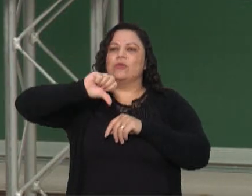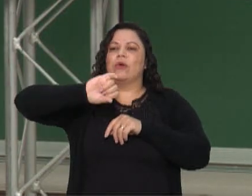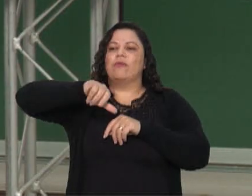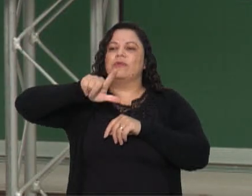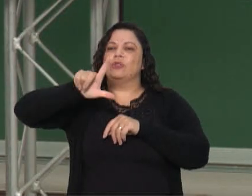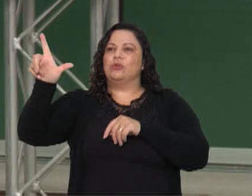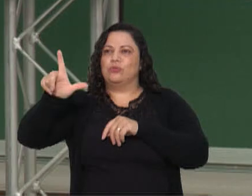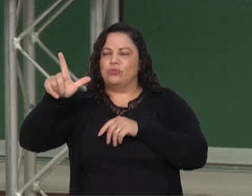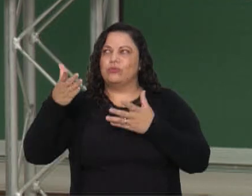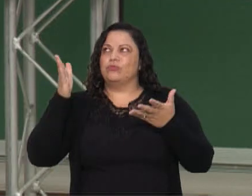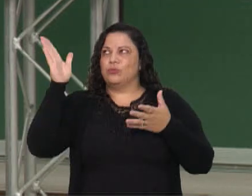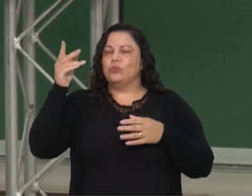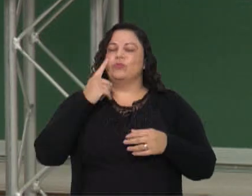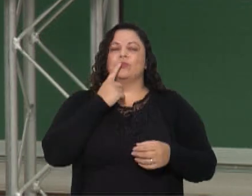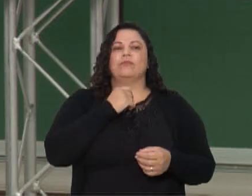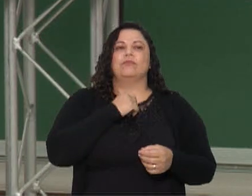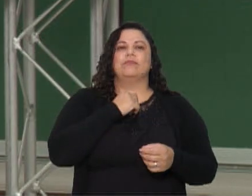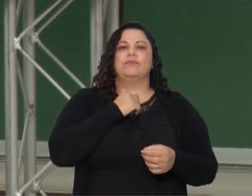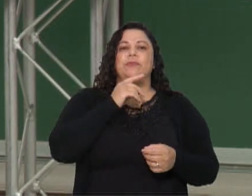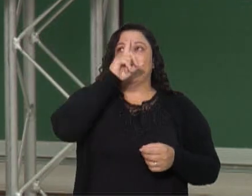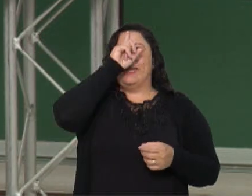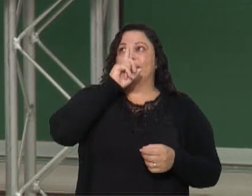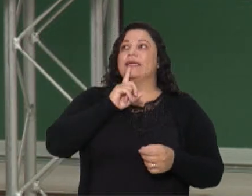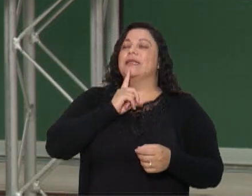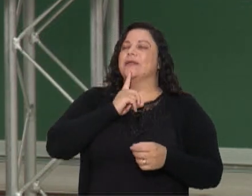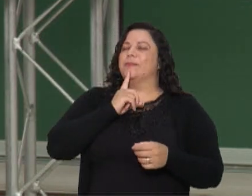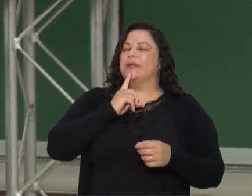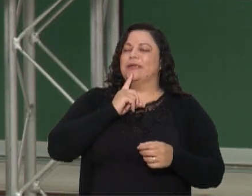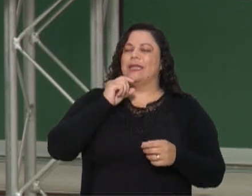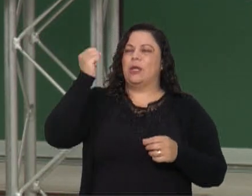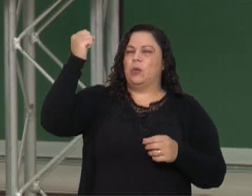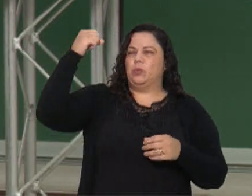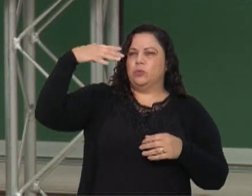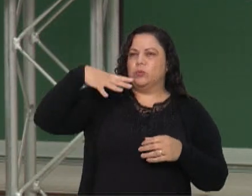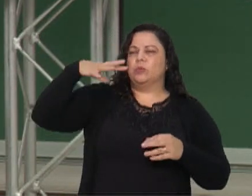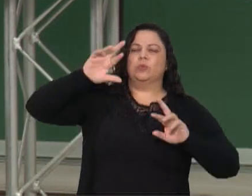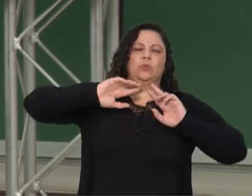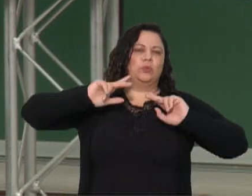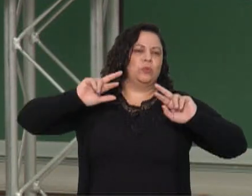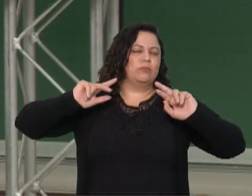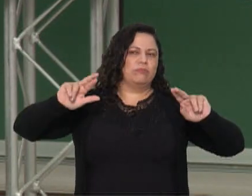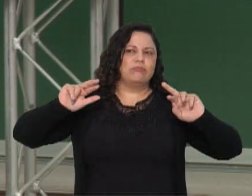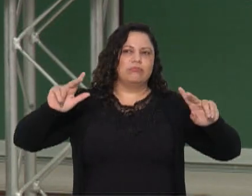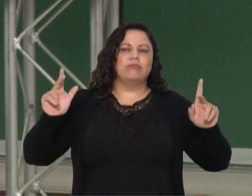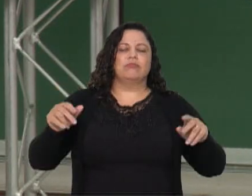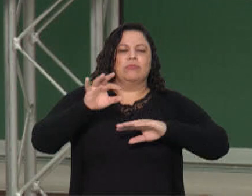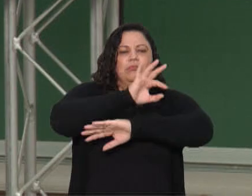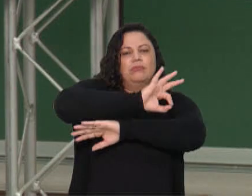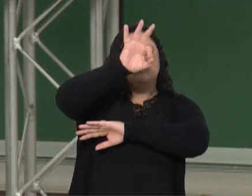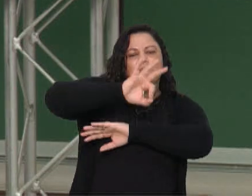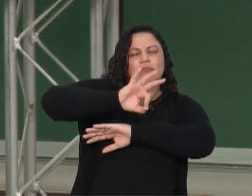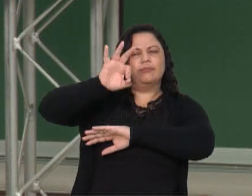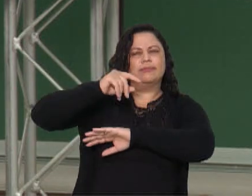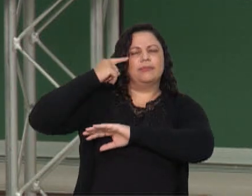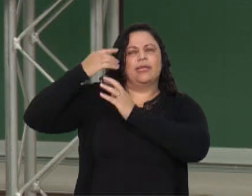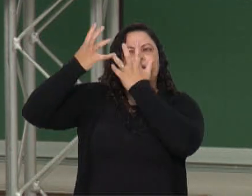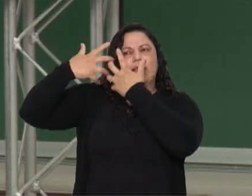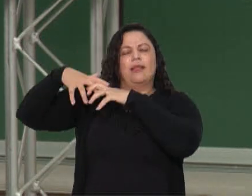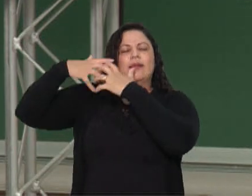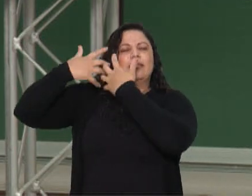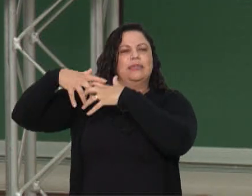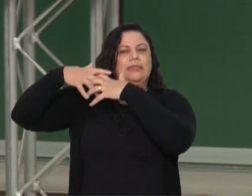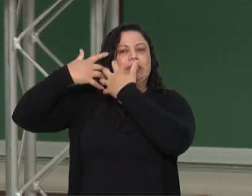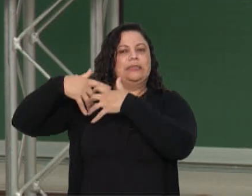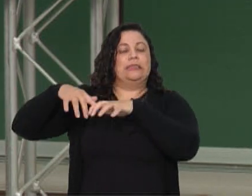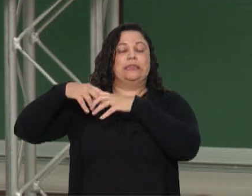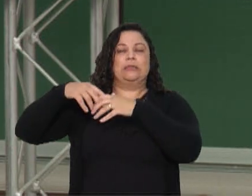tranquilidade, principalmente com esses vidros todos aí, né? Dessa arquitetura mais racionalista, né? Com